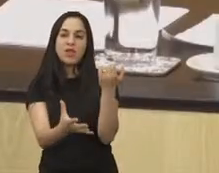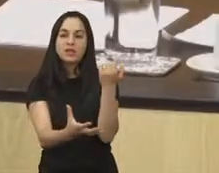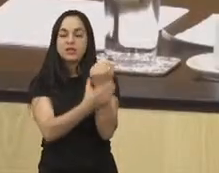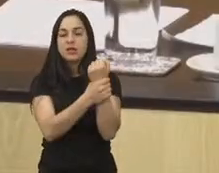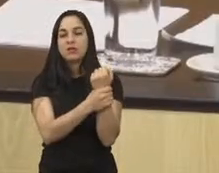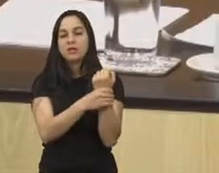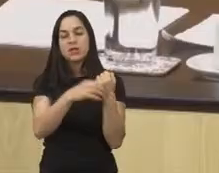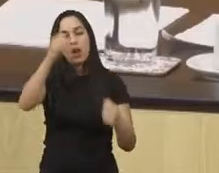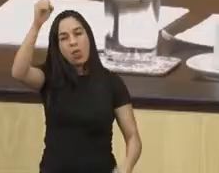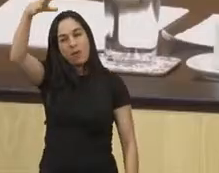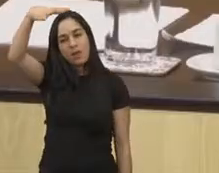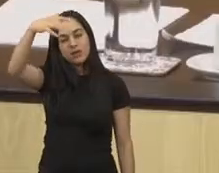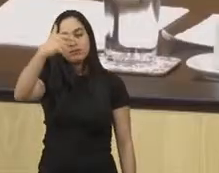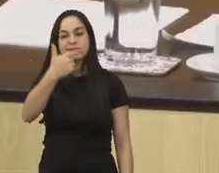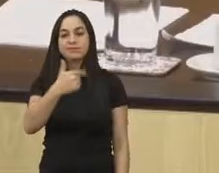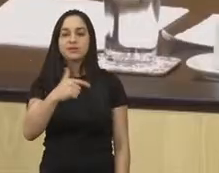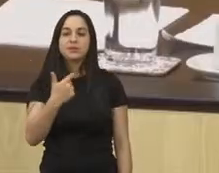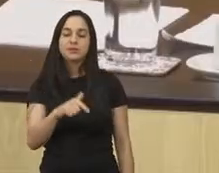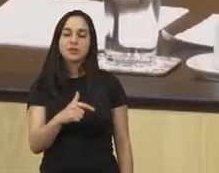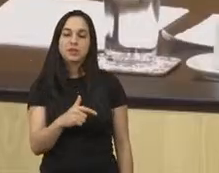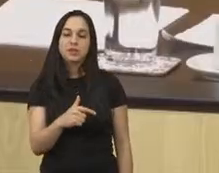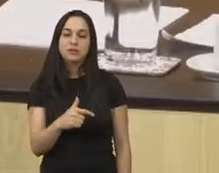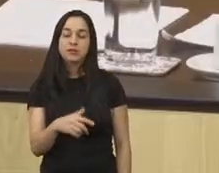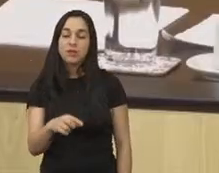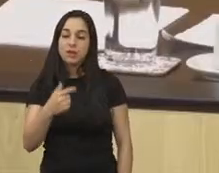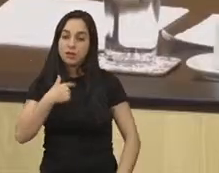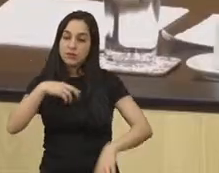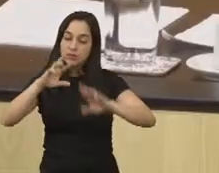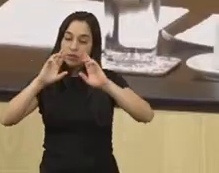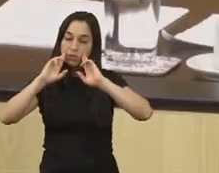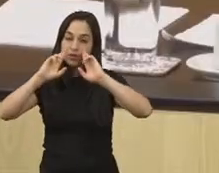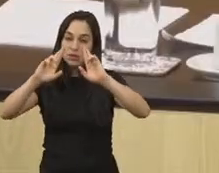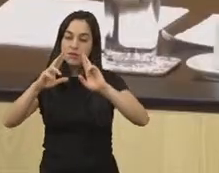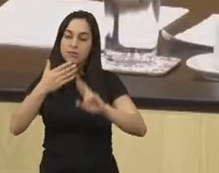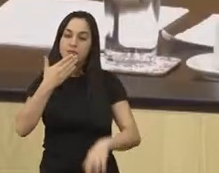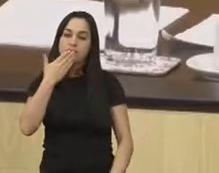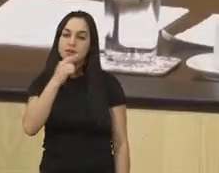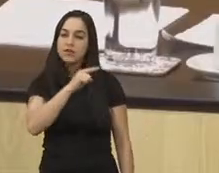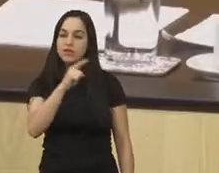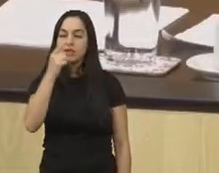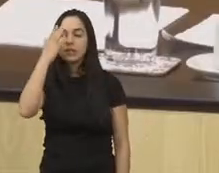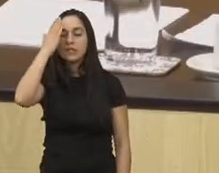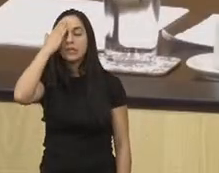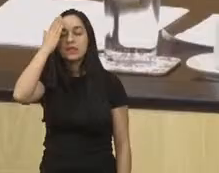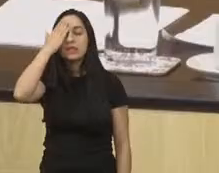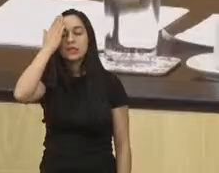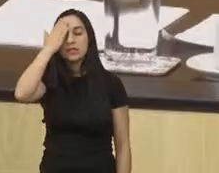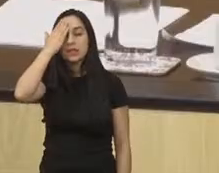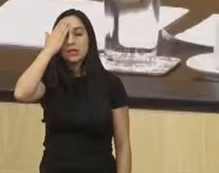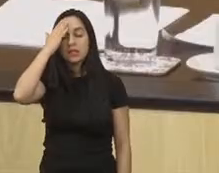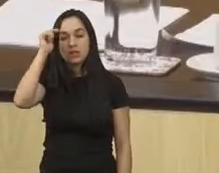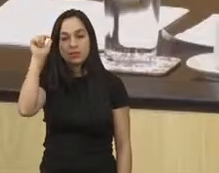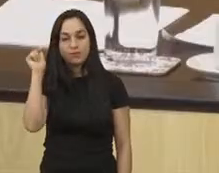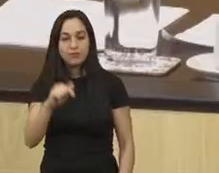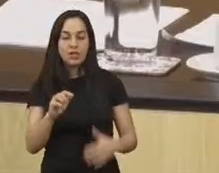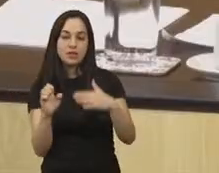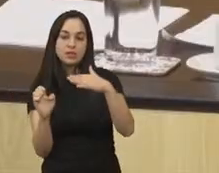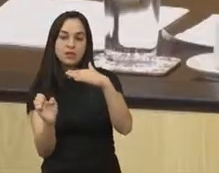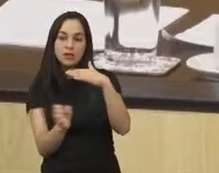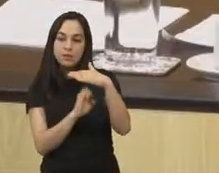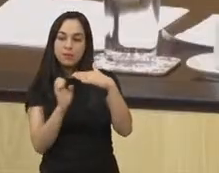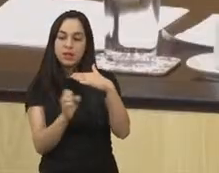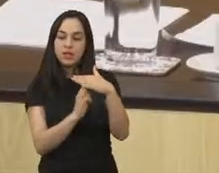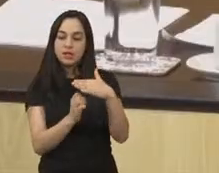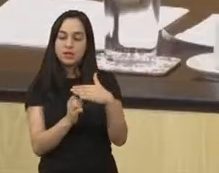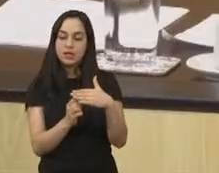ausência de iluminação. Assim sendo, muito respeitosamente recorremos à compreensão e aos préstimos dessa empresa